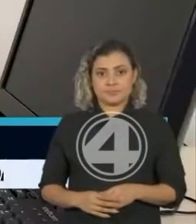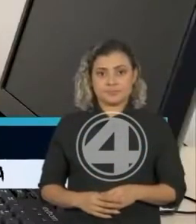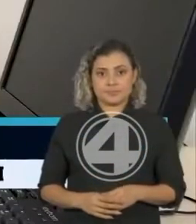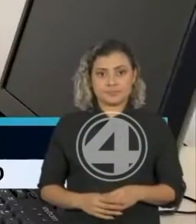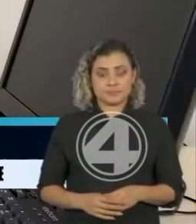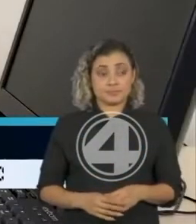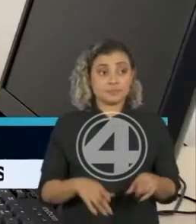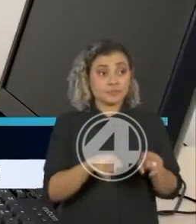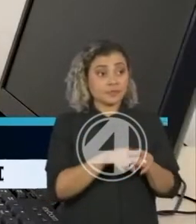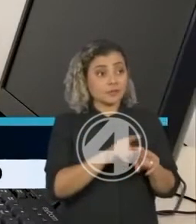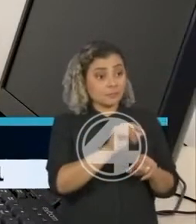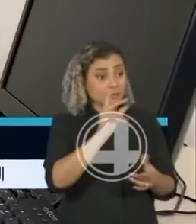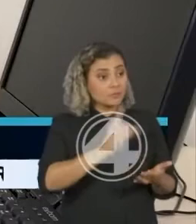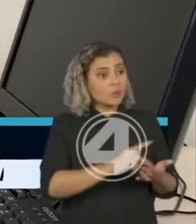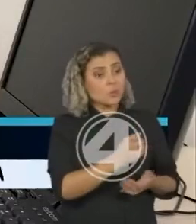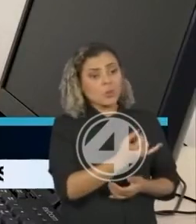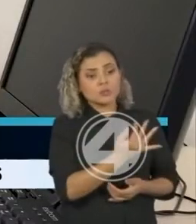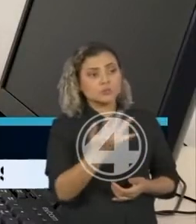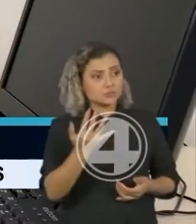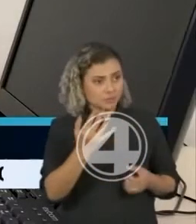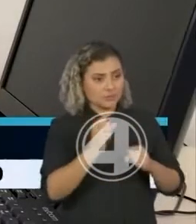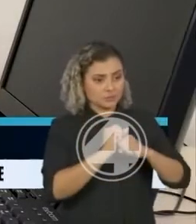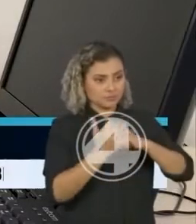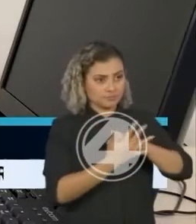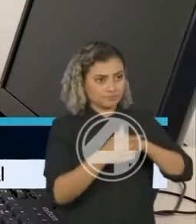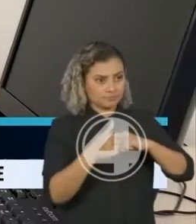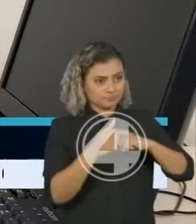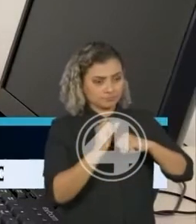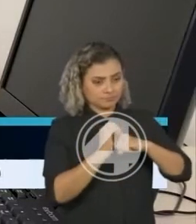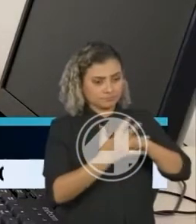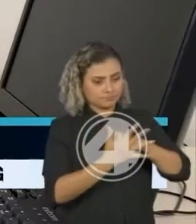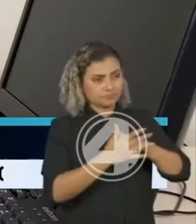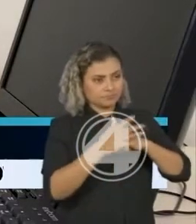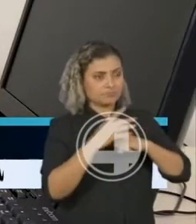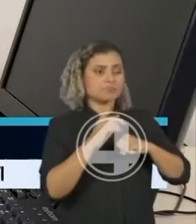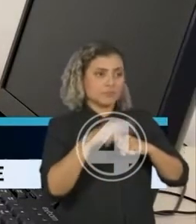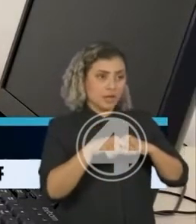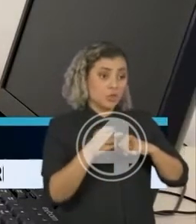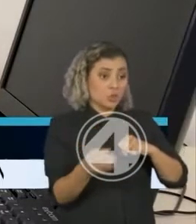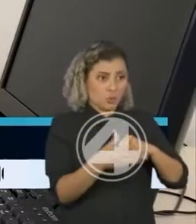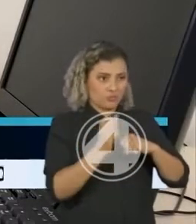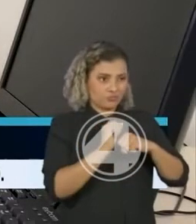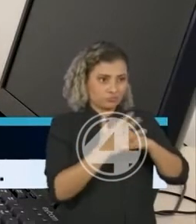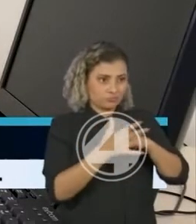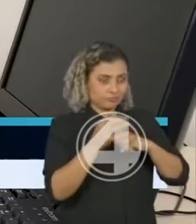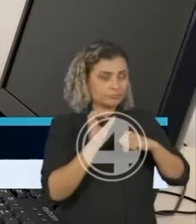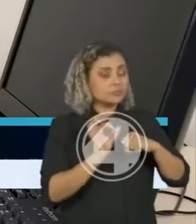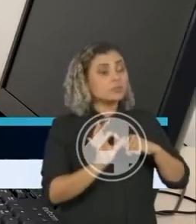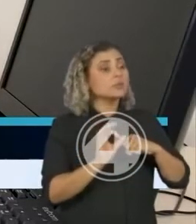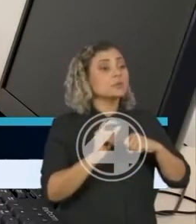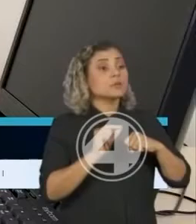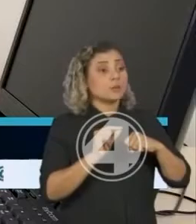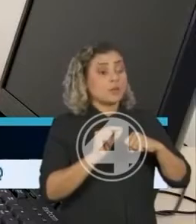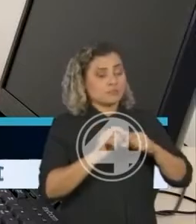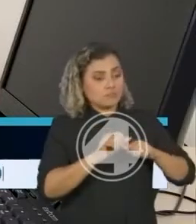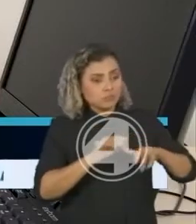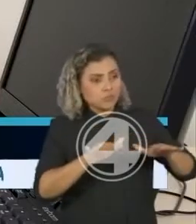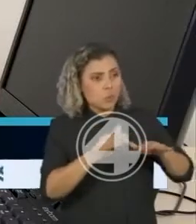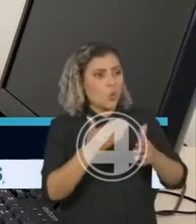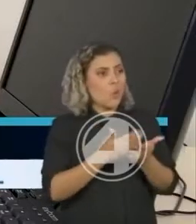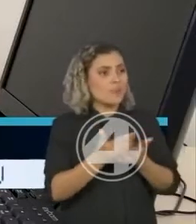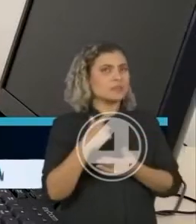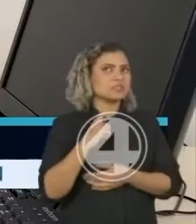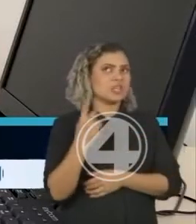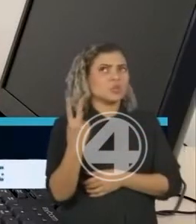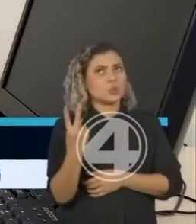a instrumentalidade dos atos core 2 que o coronavírus um novo coronavírus ela no início a gente